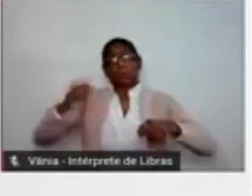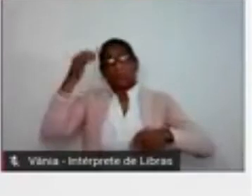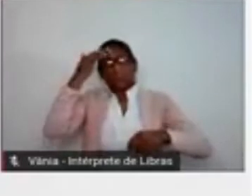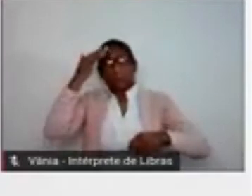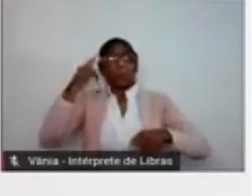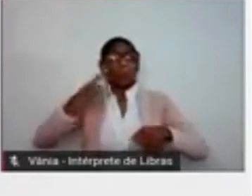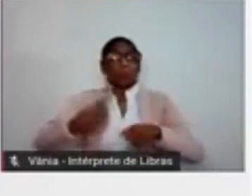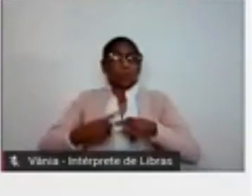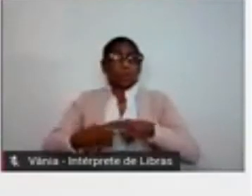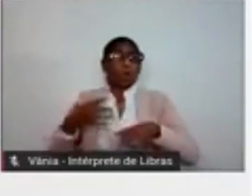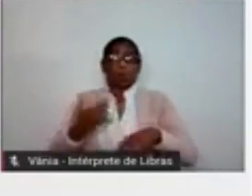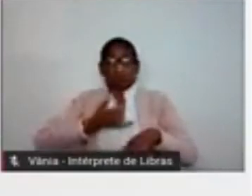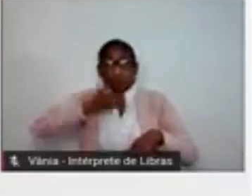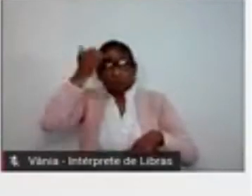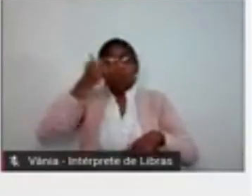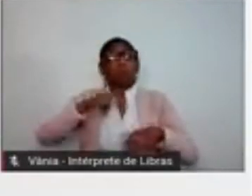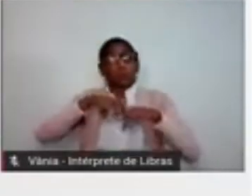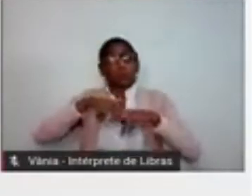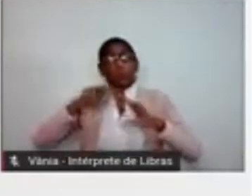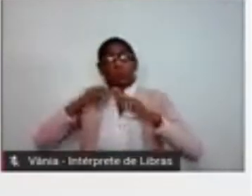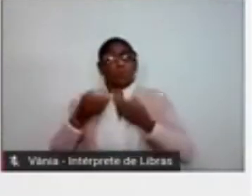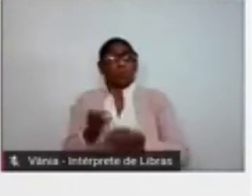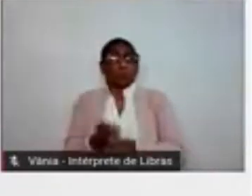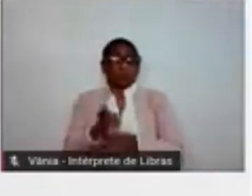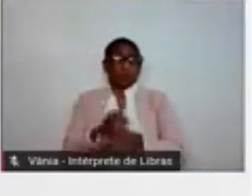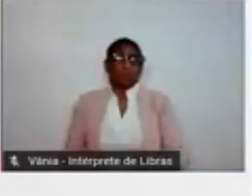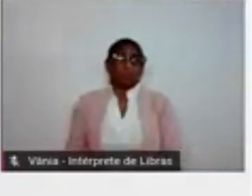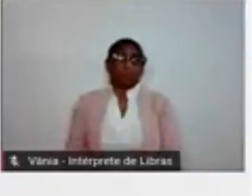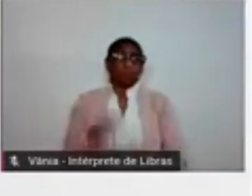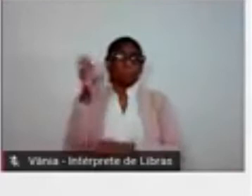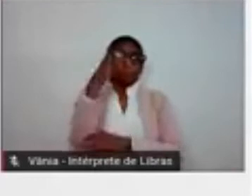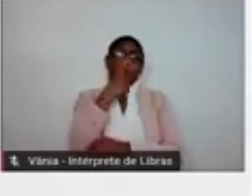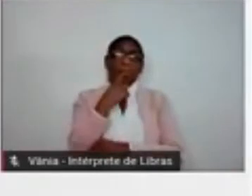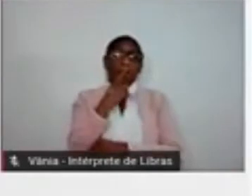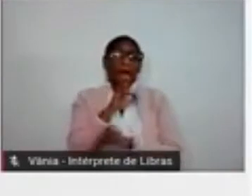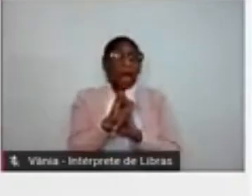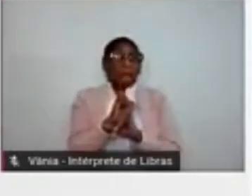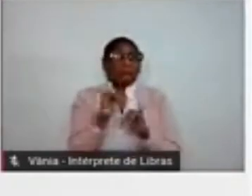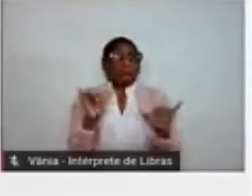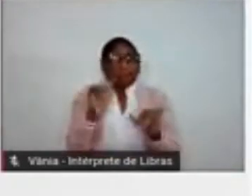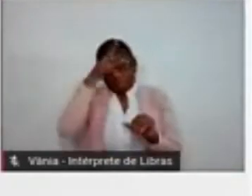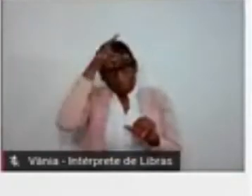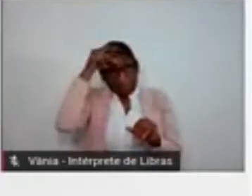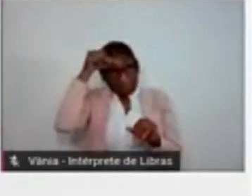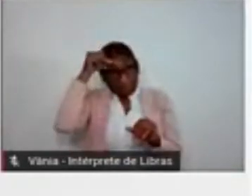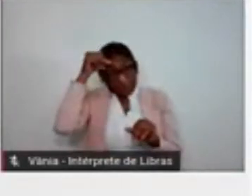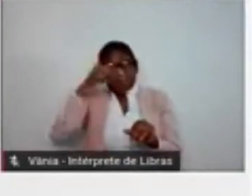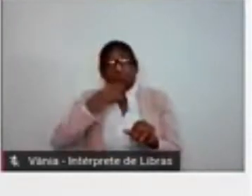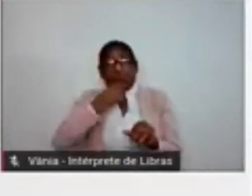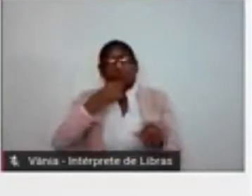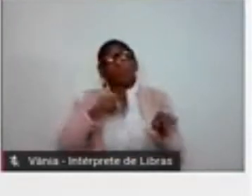estão enfrentando, e é por isso que o Estado, então, mantém estas regiões em bandeira vermelha como alerta aos prefeitos e também